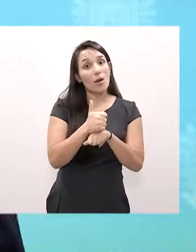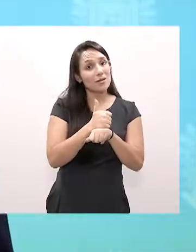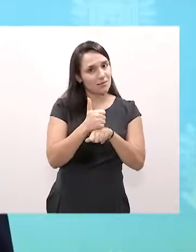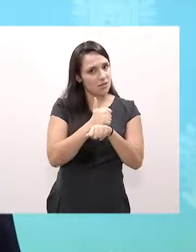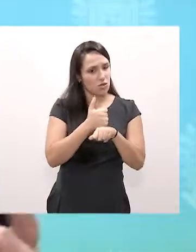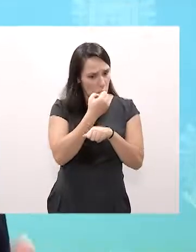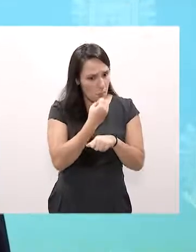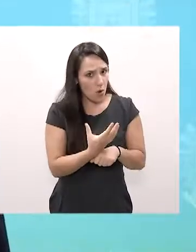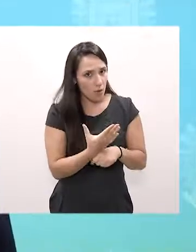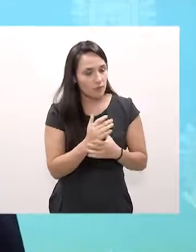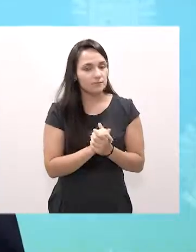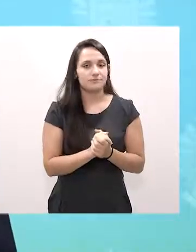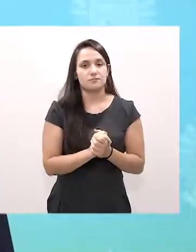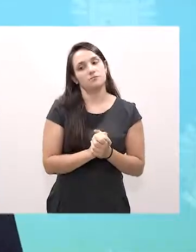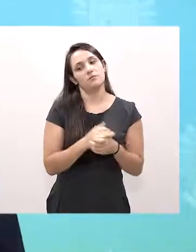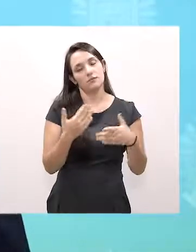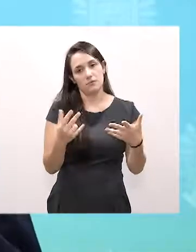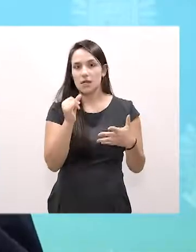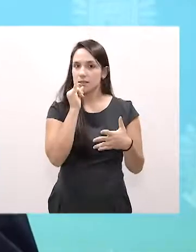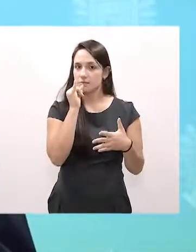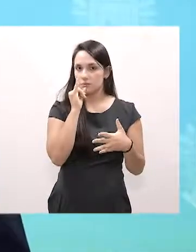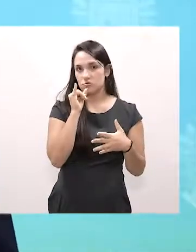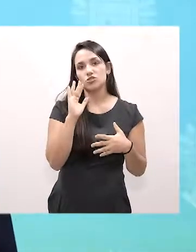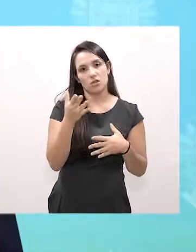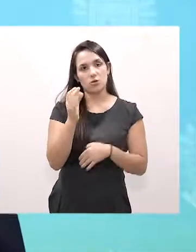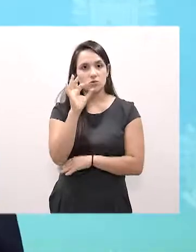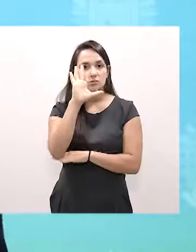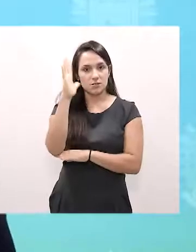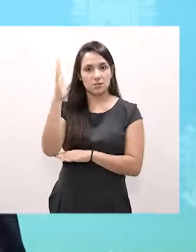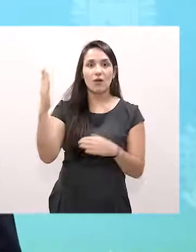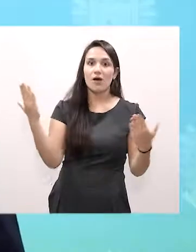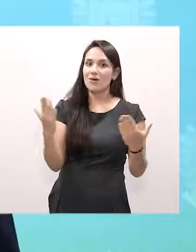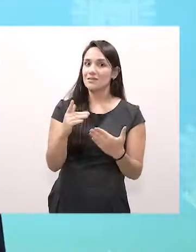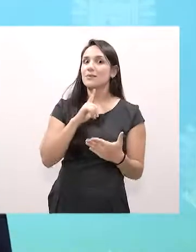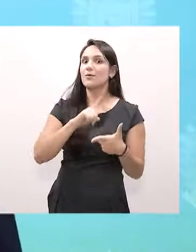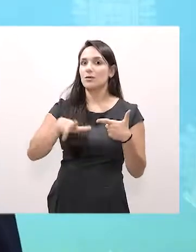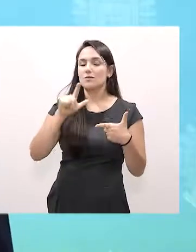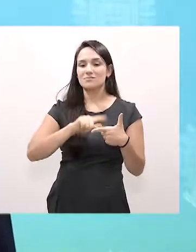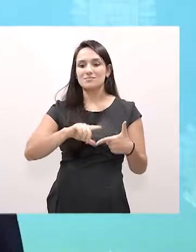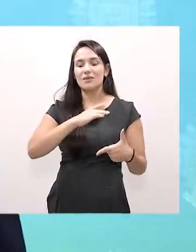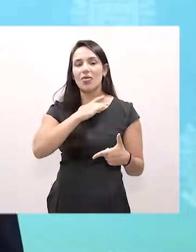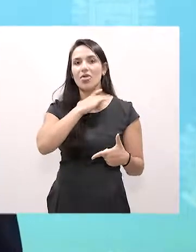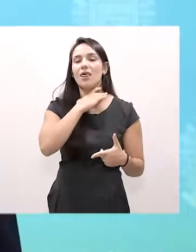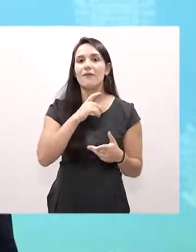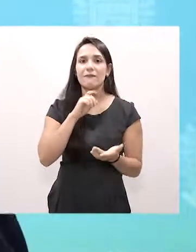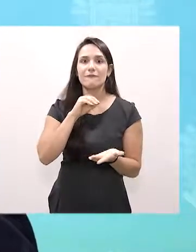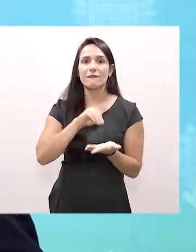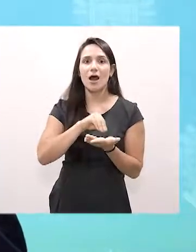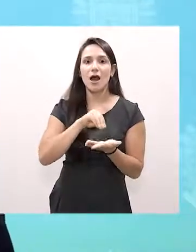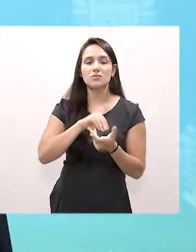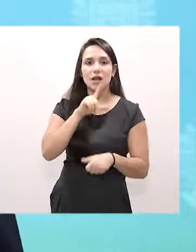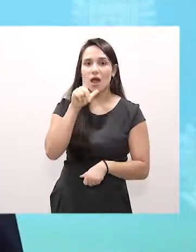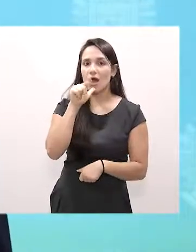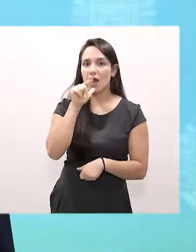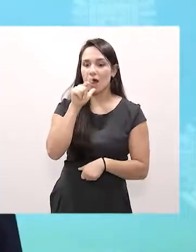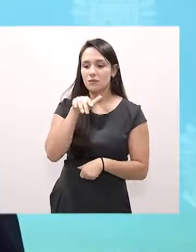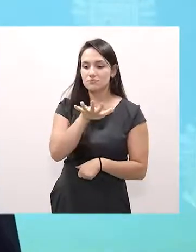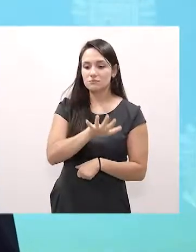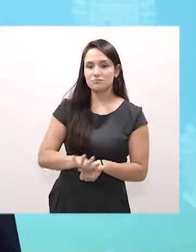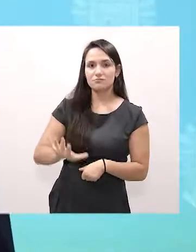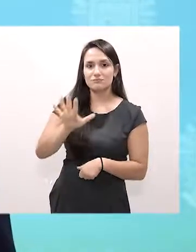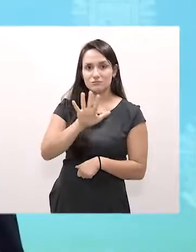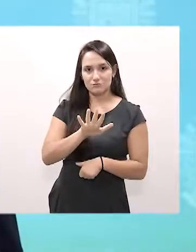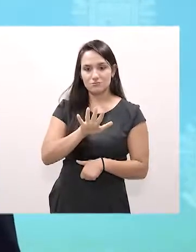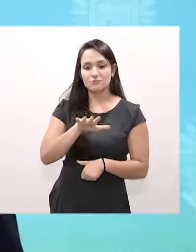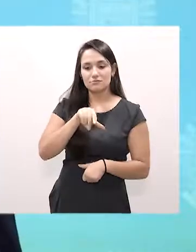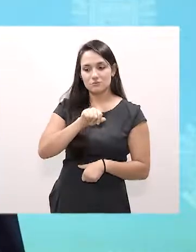duas questões fundamentais, a quantidade e qualidade. A gente pode até citar o exemplo que nós estamos passando nesse momento aí praticamente no sudoeste